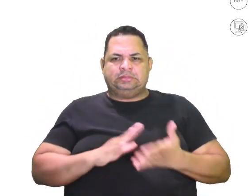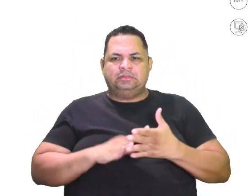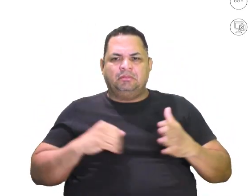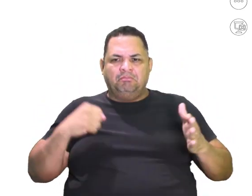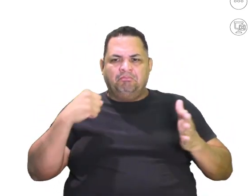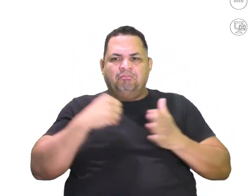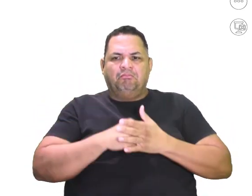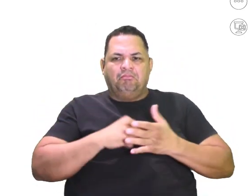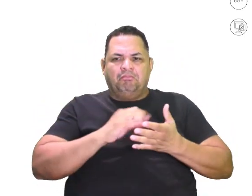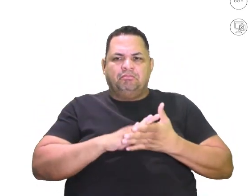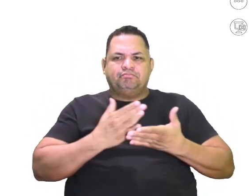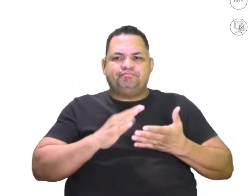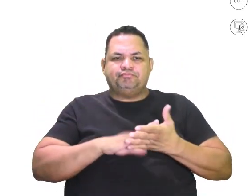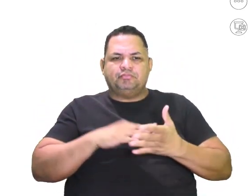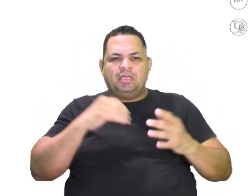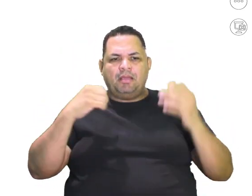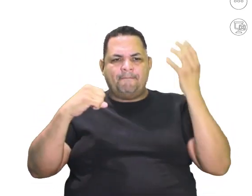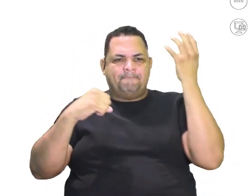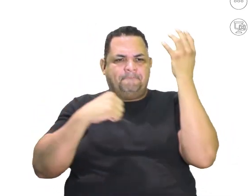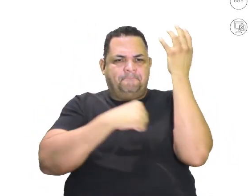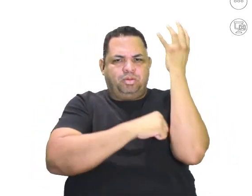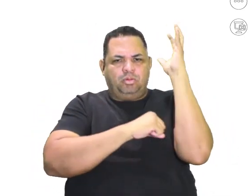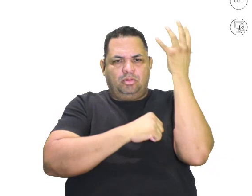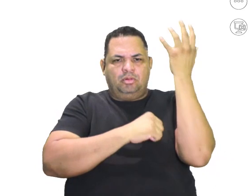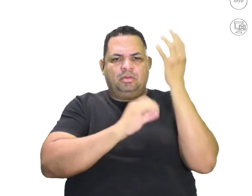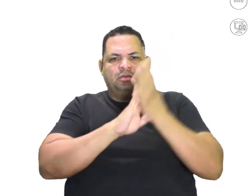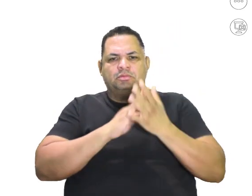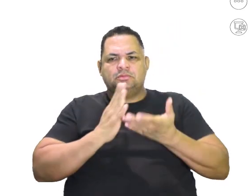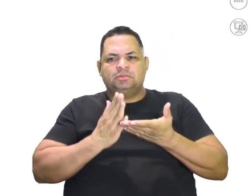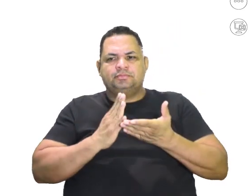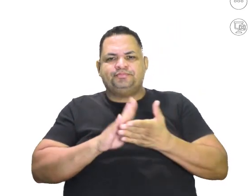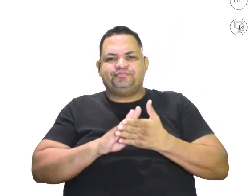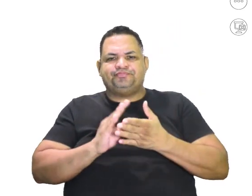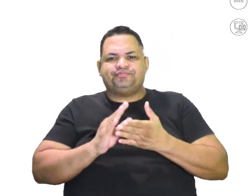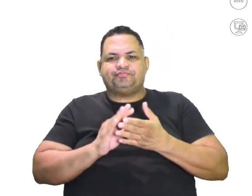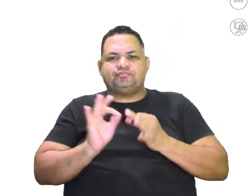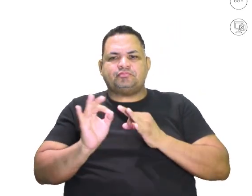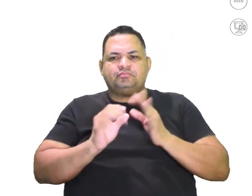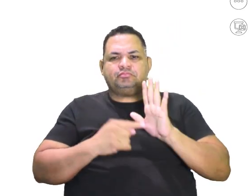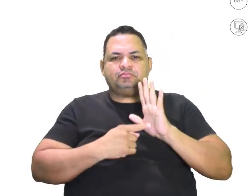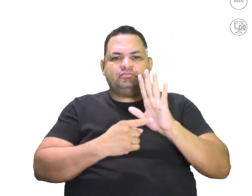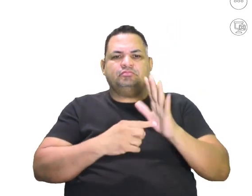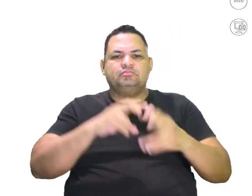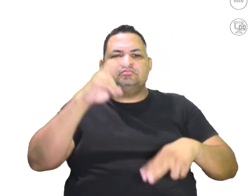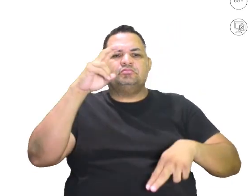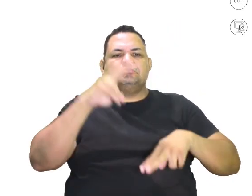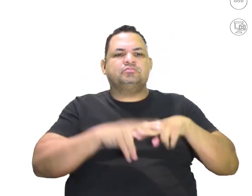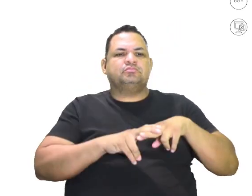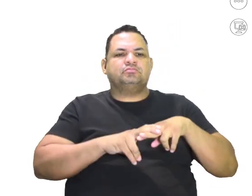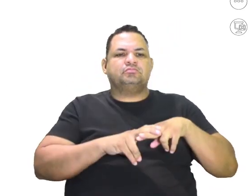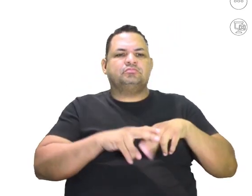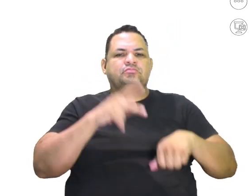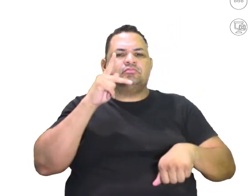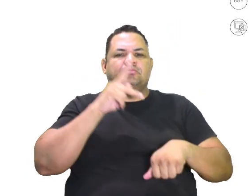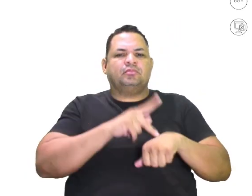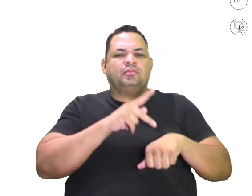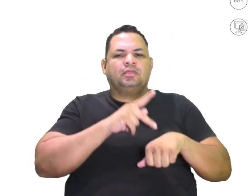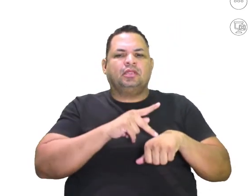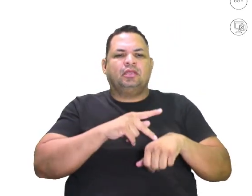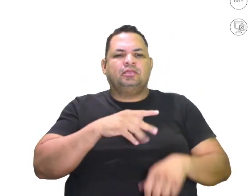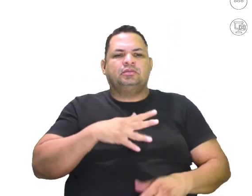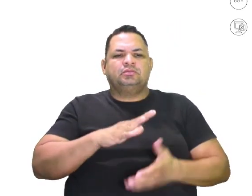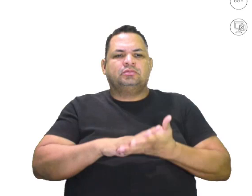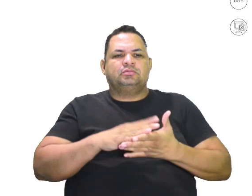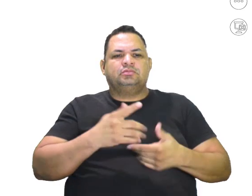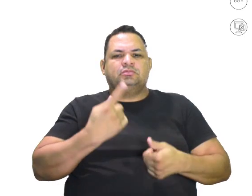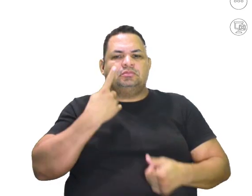troncos, sua vida era bater em troncos, de domar a floresta, ele se apresenta sentado numa pedra,